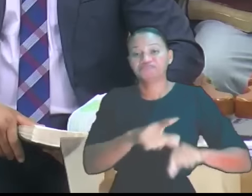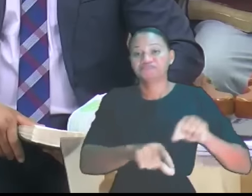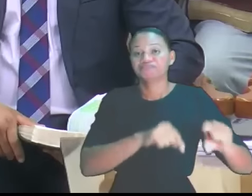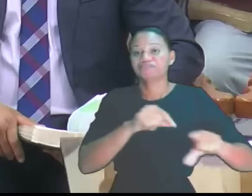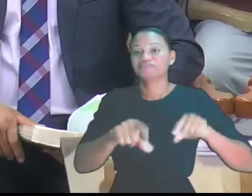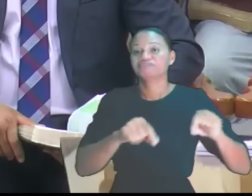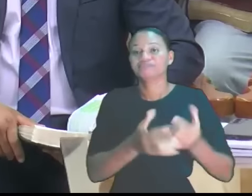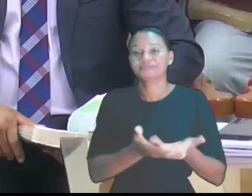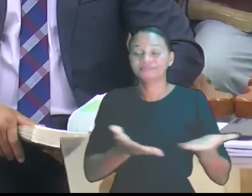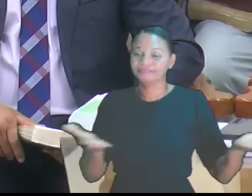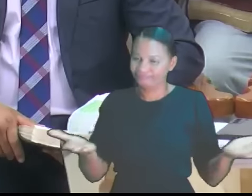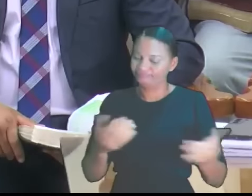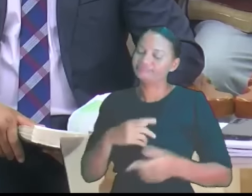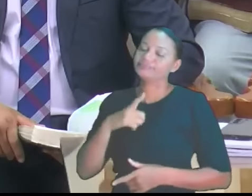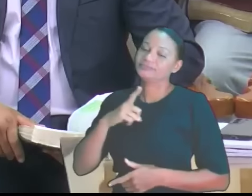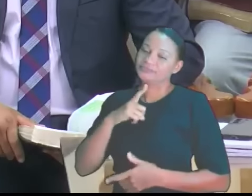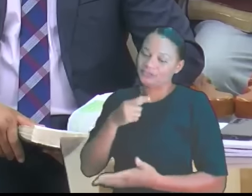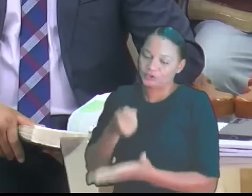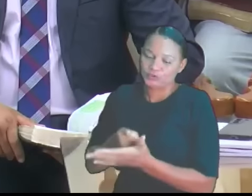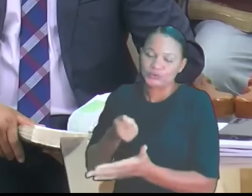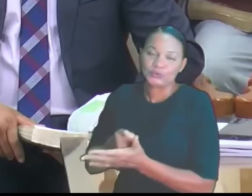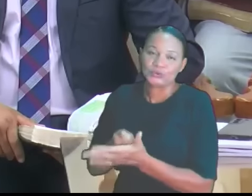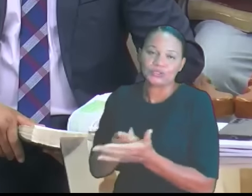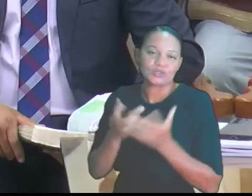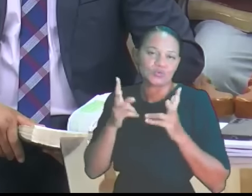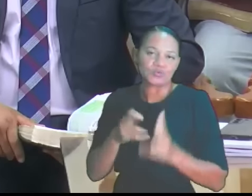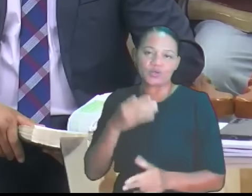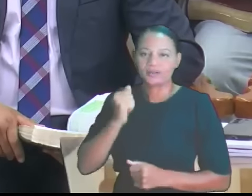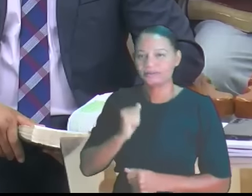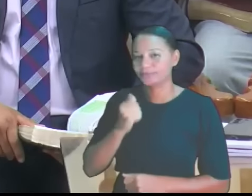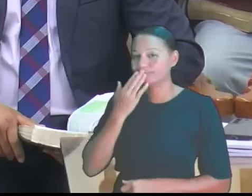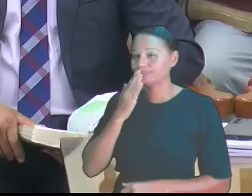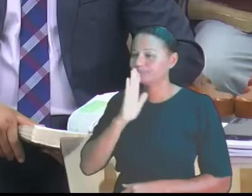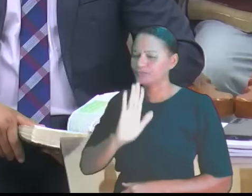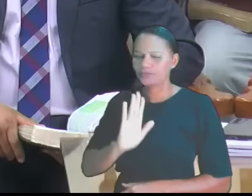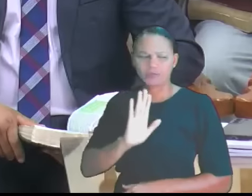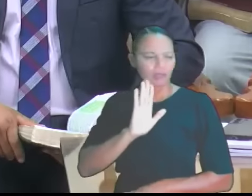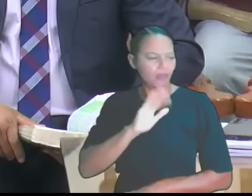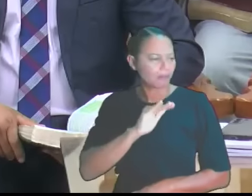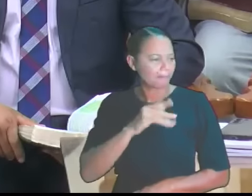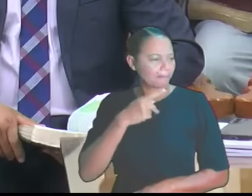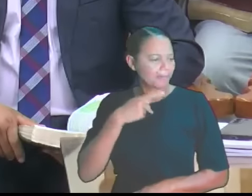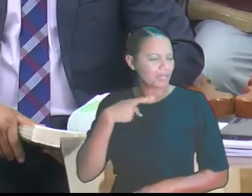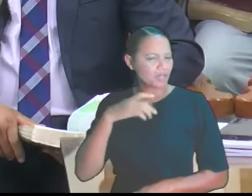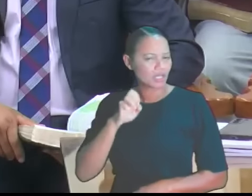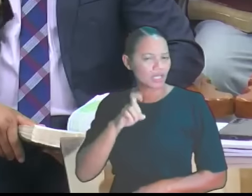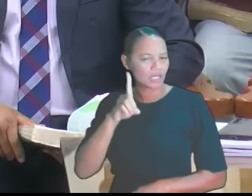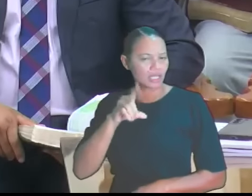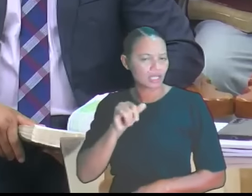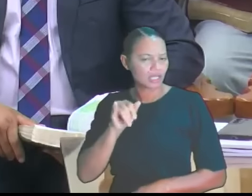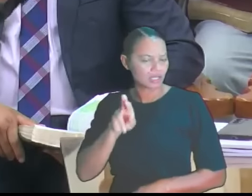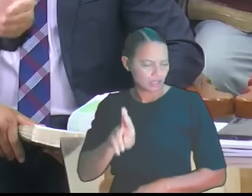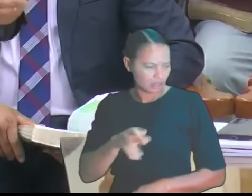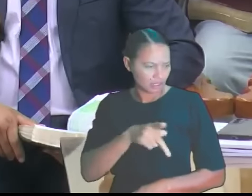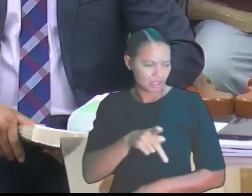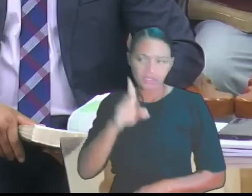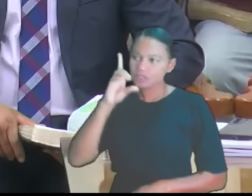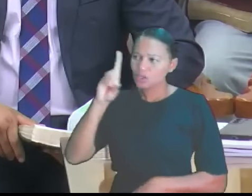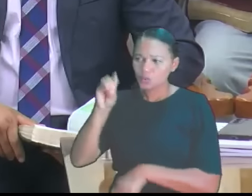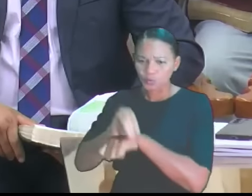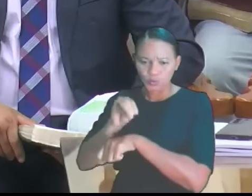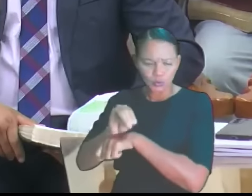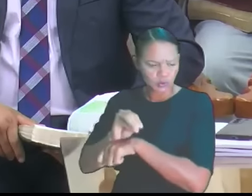essa vontade se cumpra. Assim são as promessas. Pastor Edi, é a vontade de Deus prover para a sua igreja?